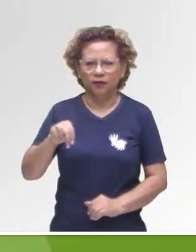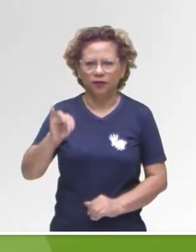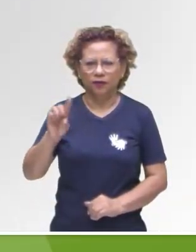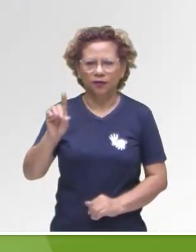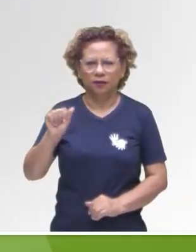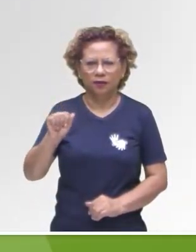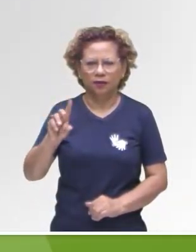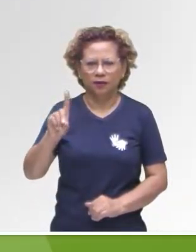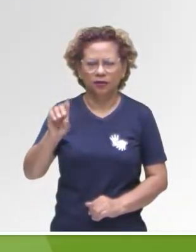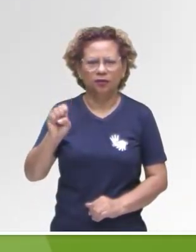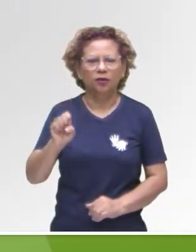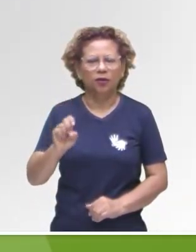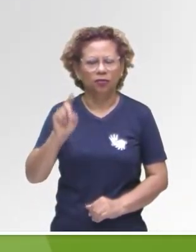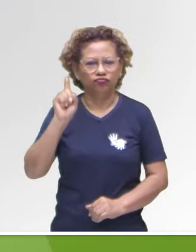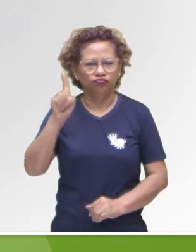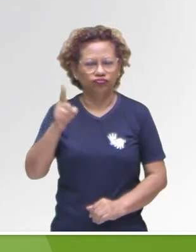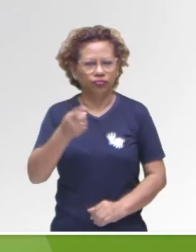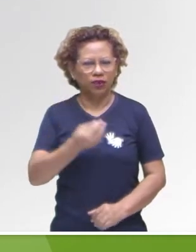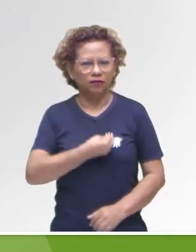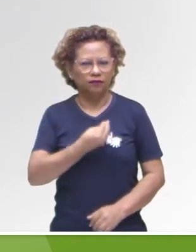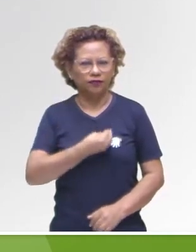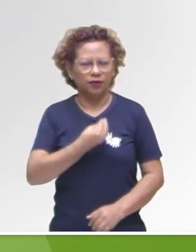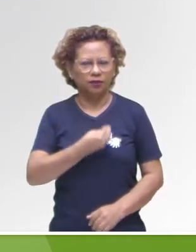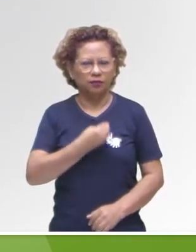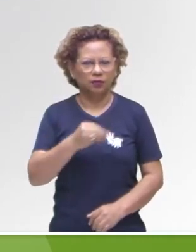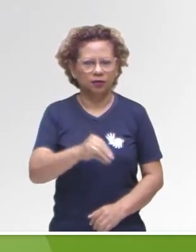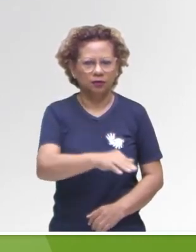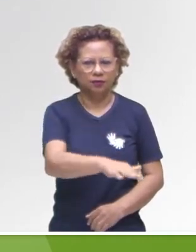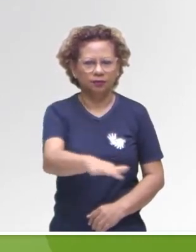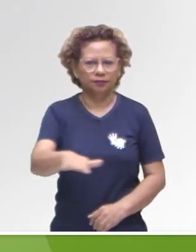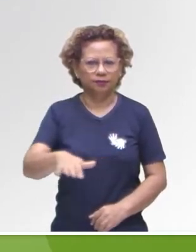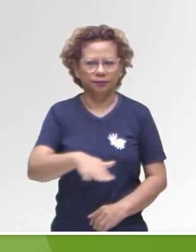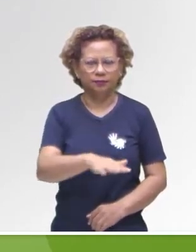Unidade 1. Vida e Ambiente.